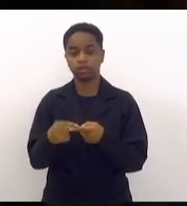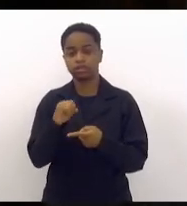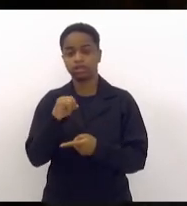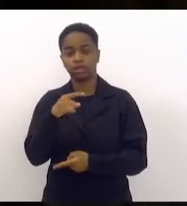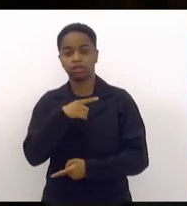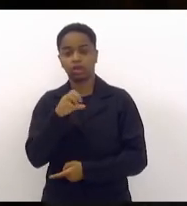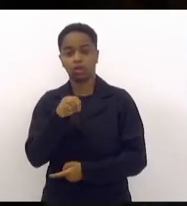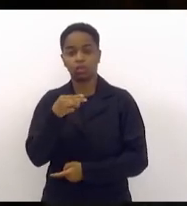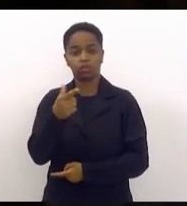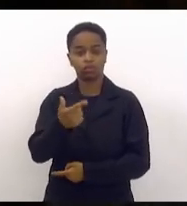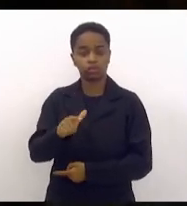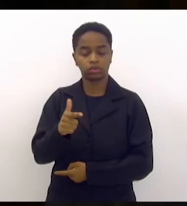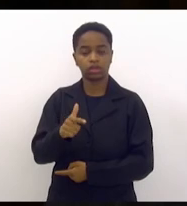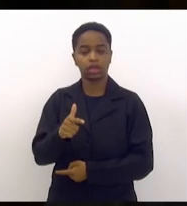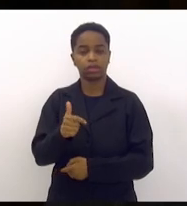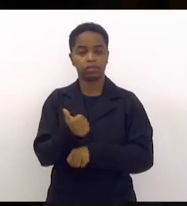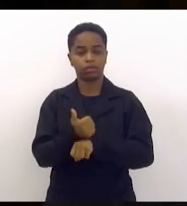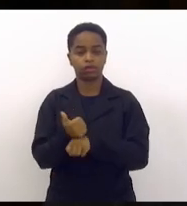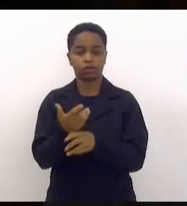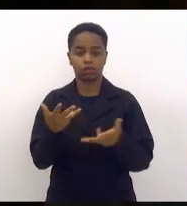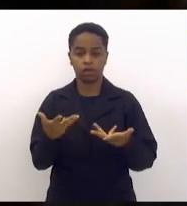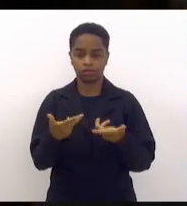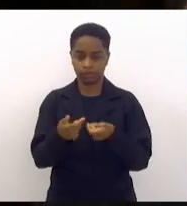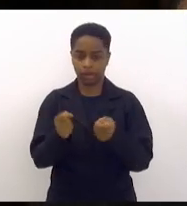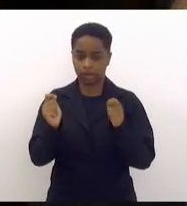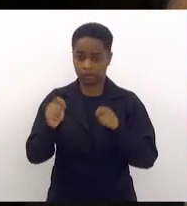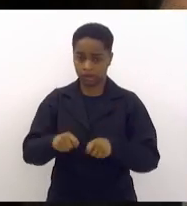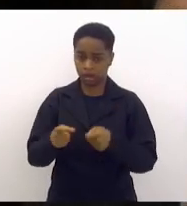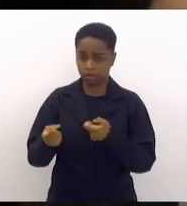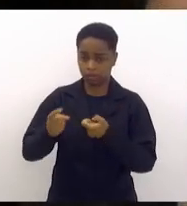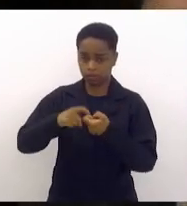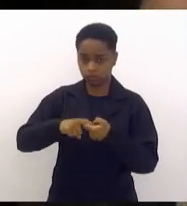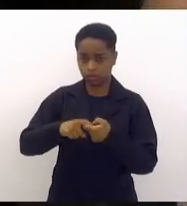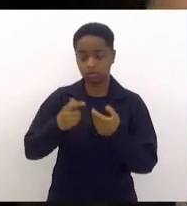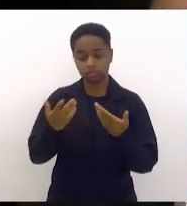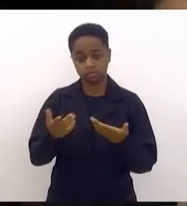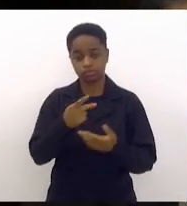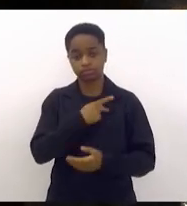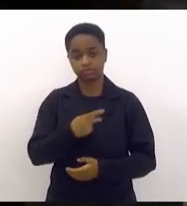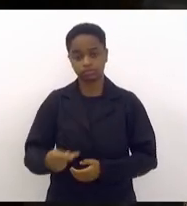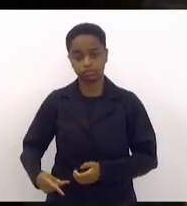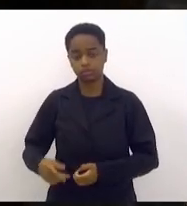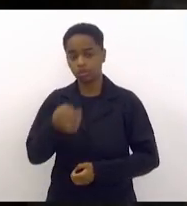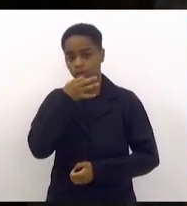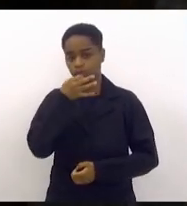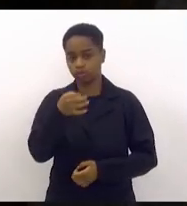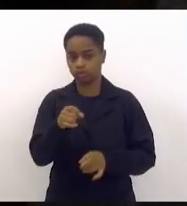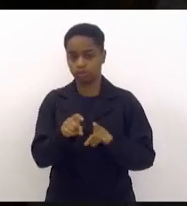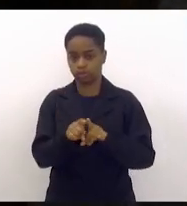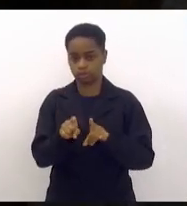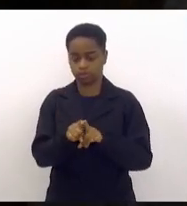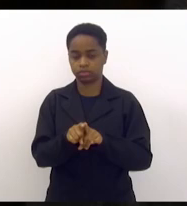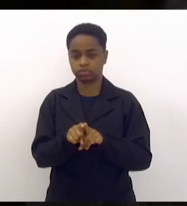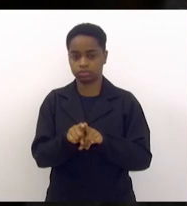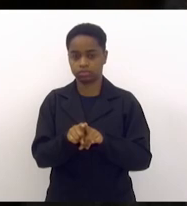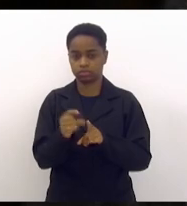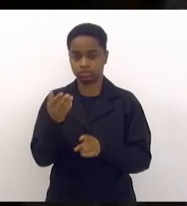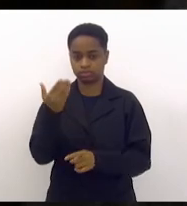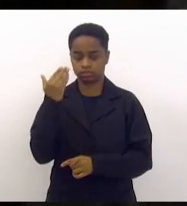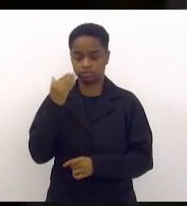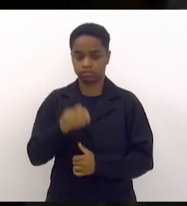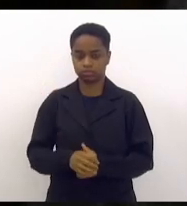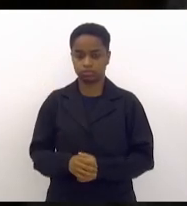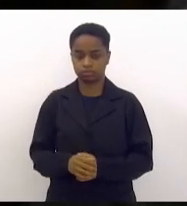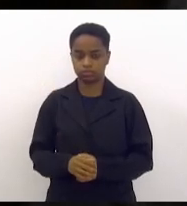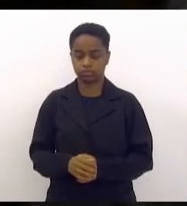mão de obra qualificada pronta paraa retomada e o nosso Presidente até comentou isso outro dia numa mesa em